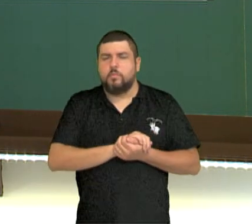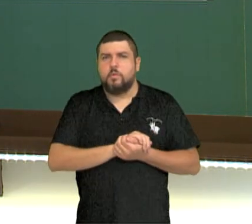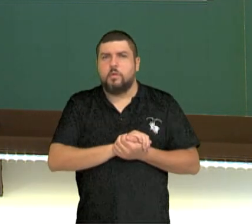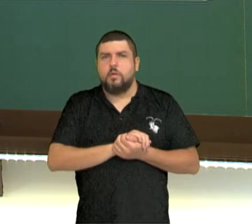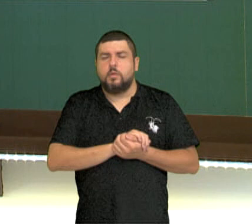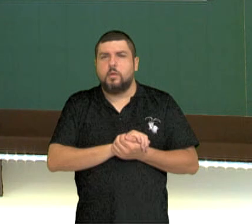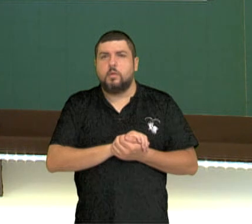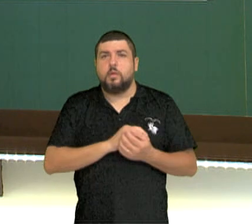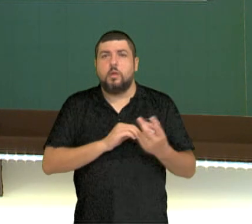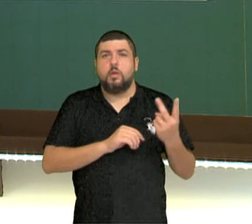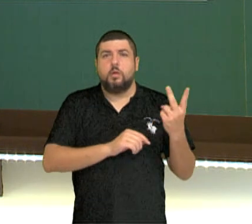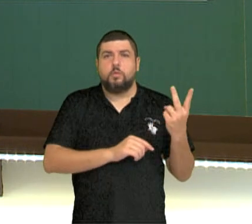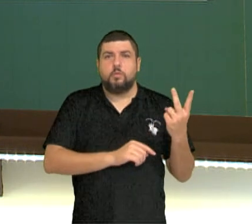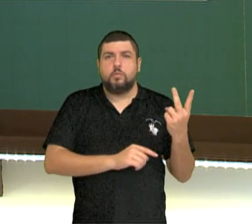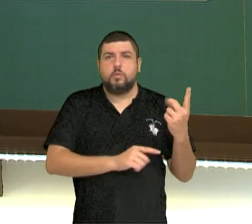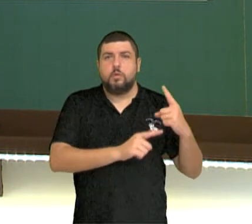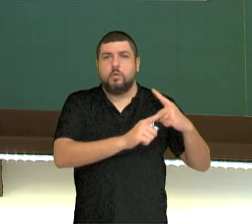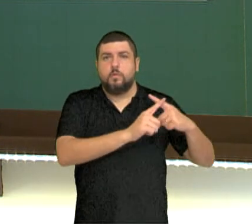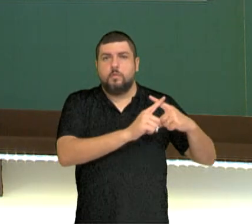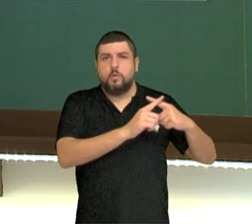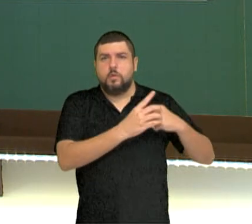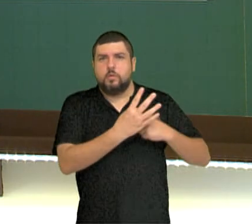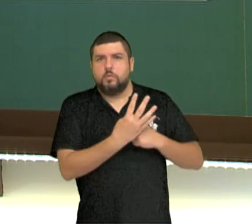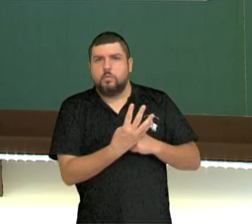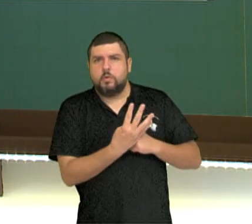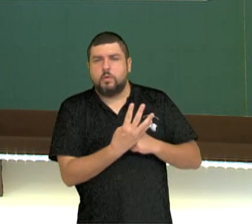4 átomos. Total de 8.